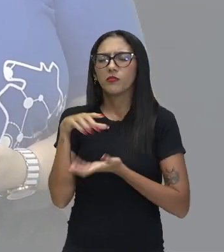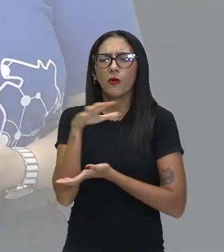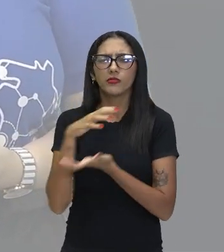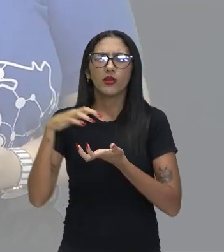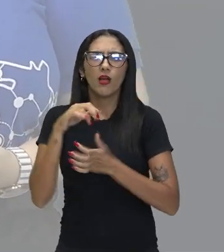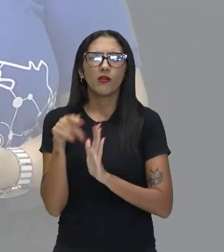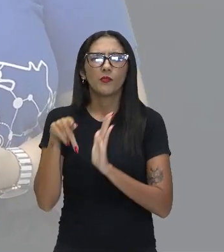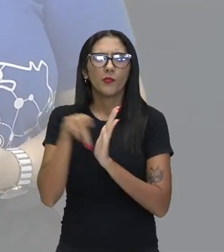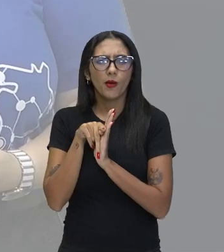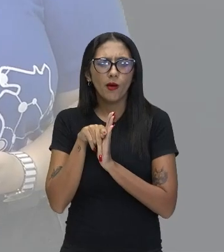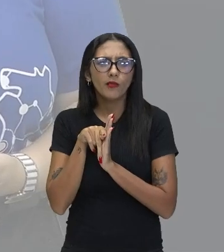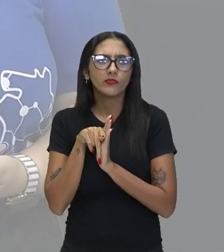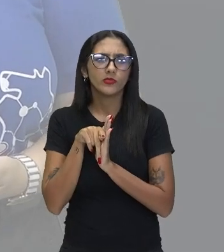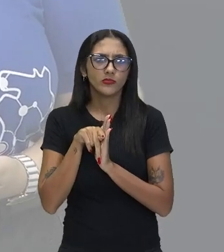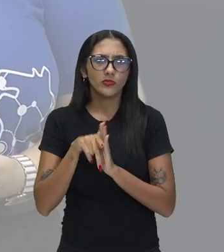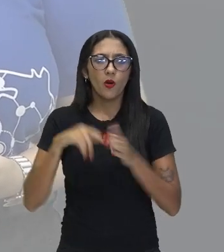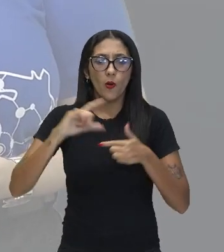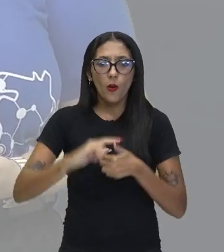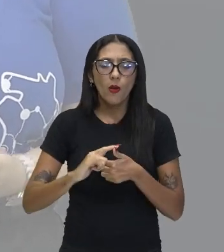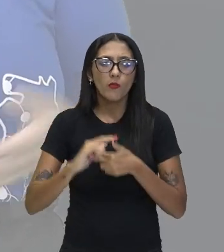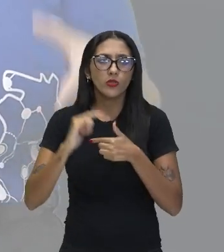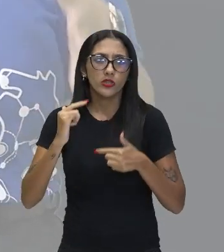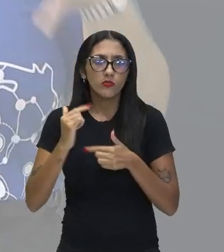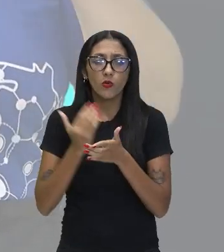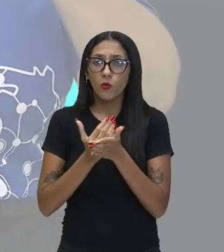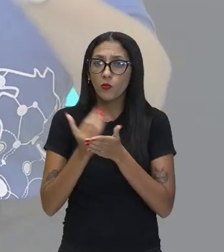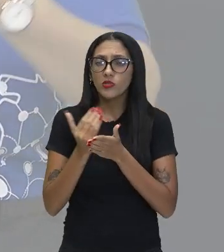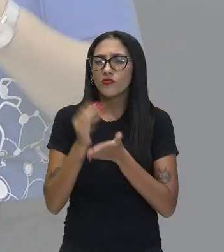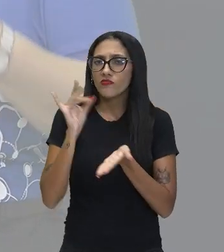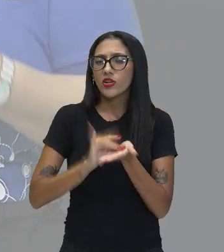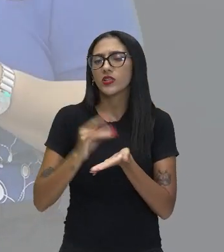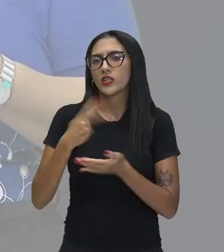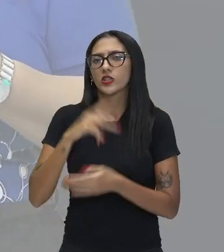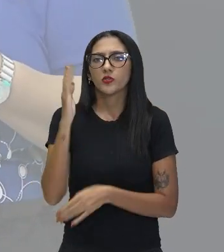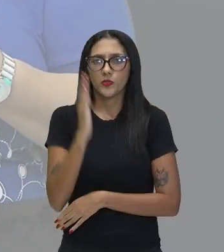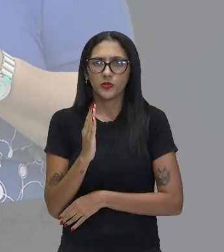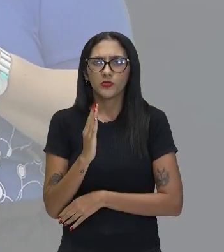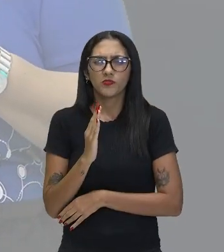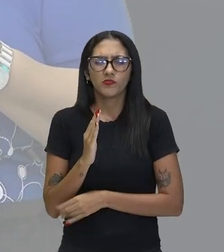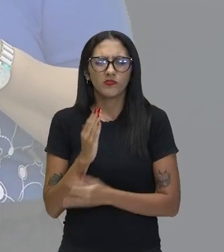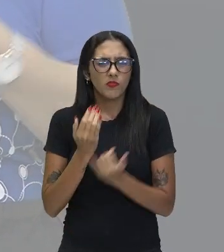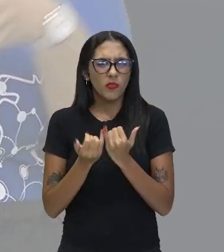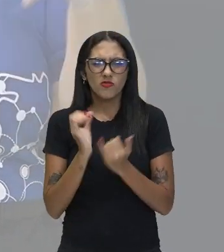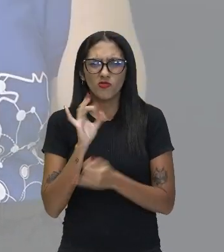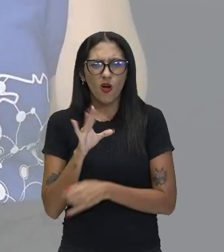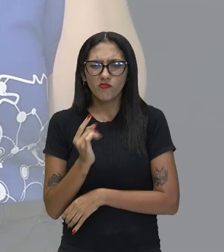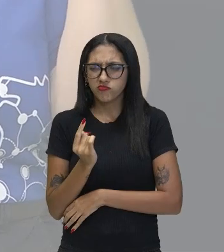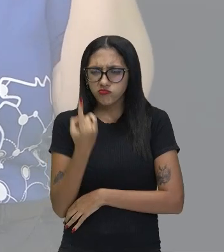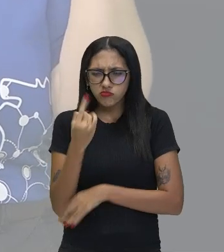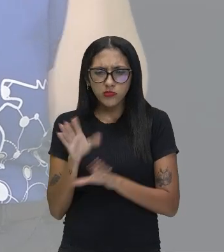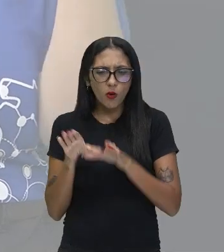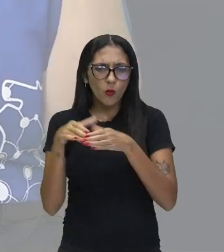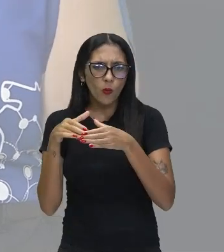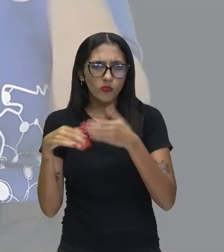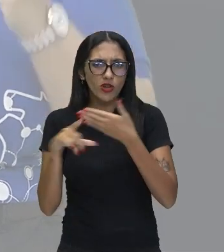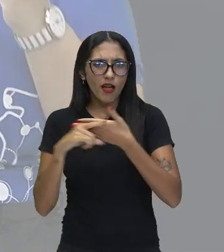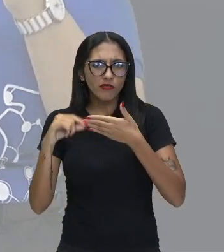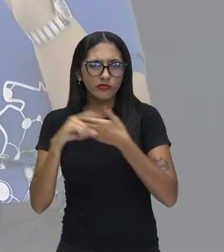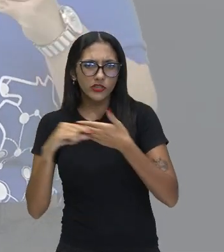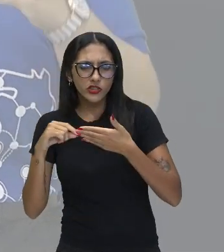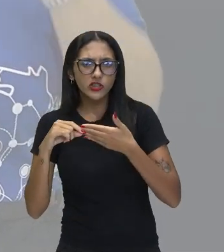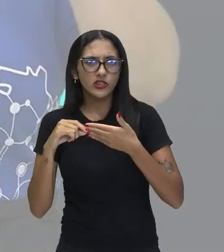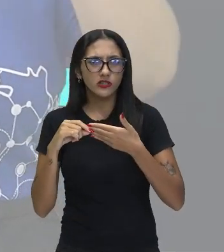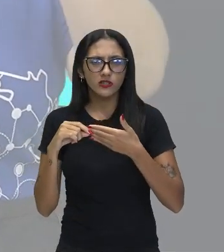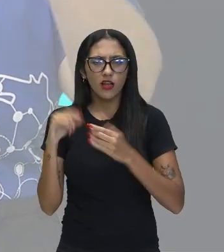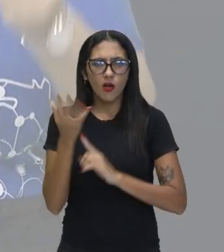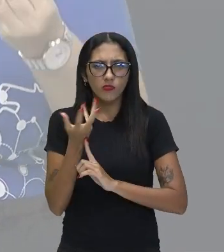modernismo iniciou aqui no Brasil. Será que era um único grupo de artistas e todos eles tinham o mesmo